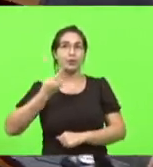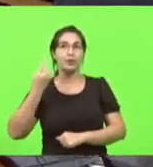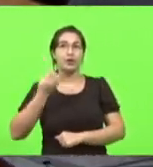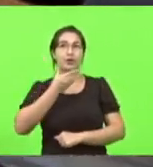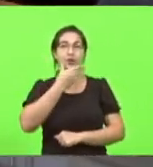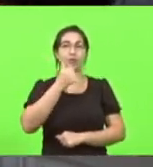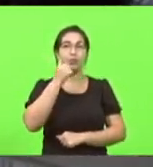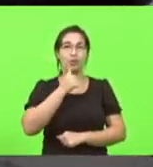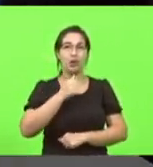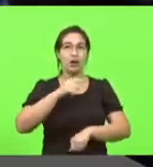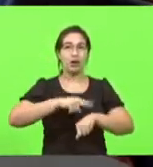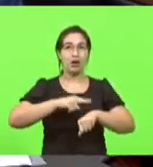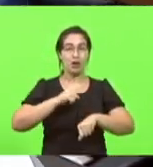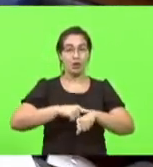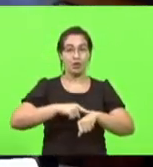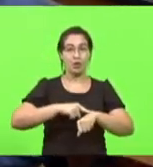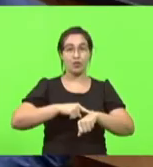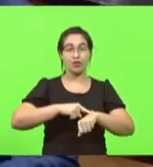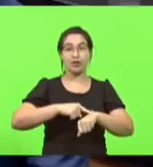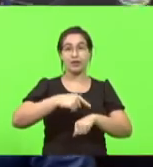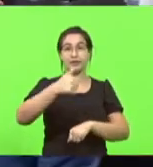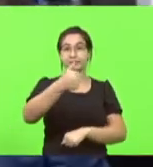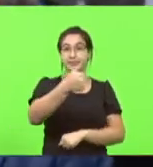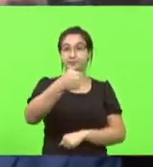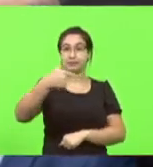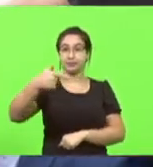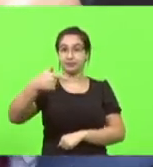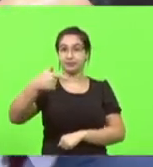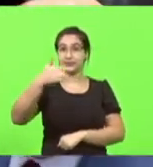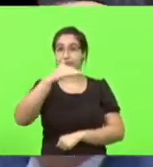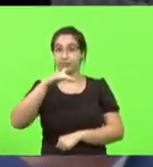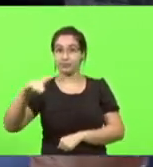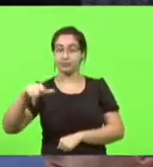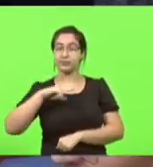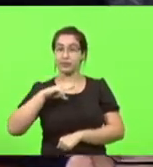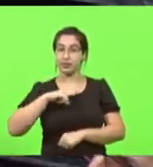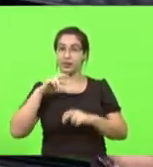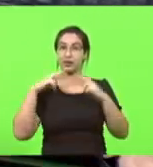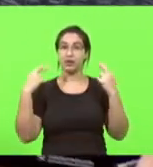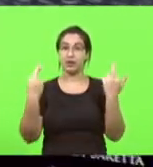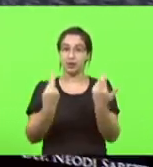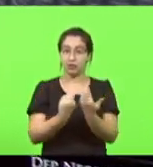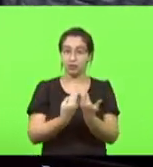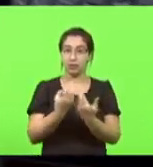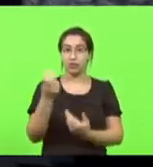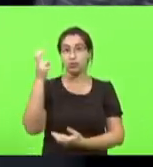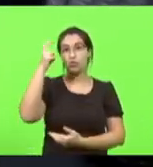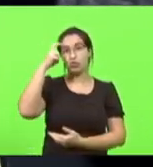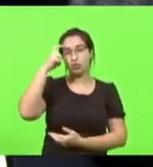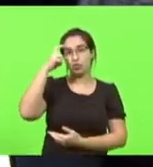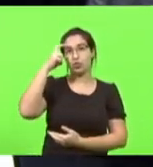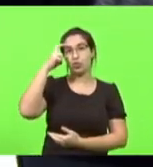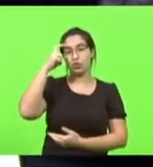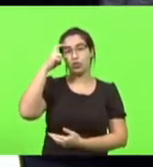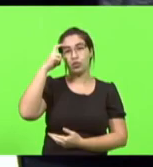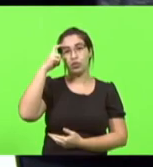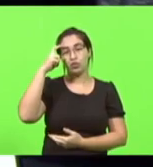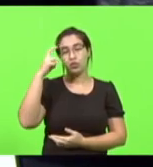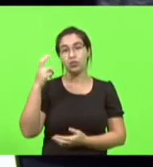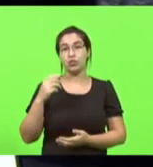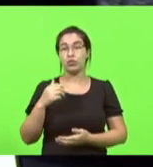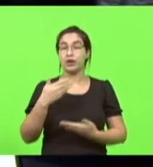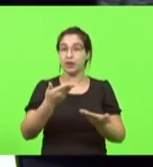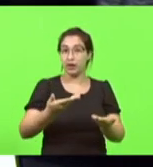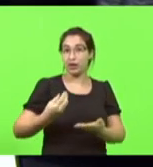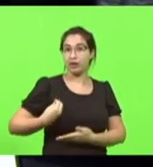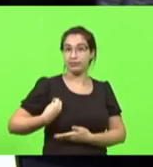às 17h30, nós temos reunião da Comissão de Educação, Cultura e Desporto com a presença do secretário de Estado